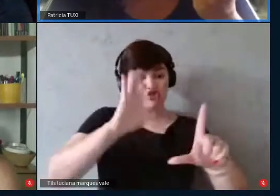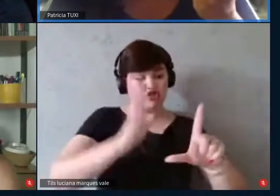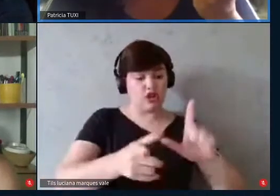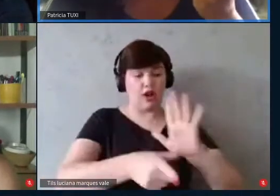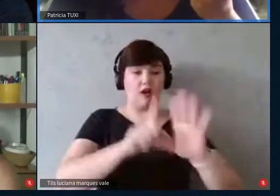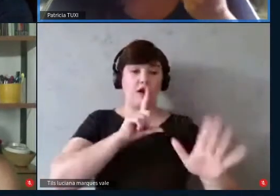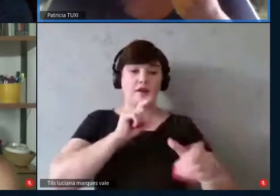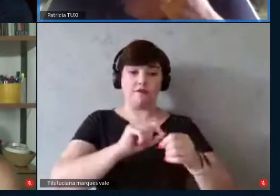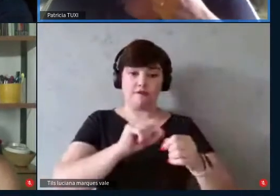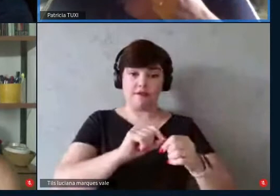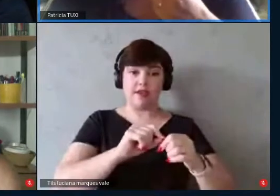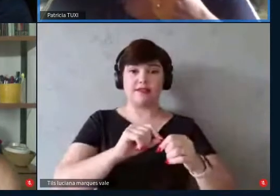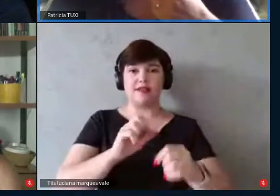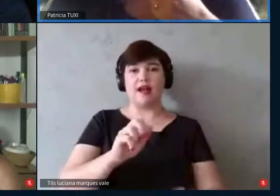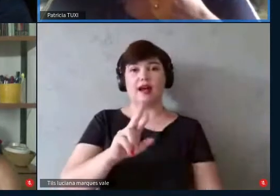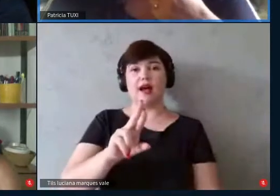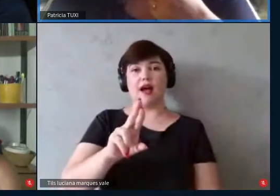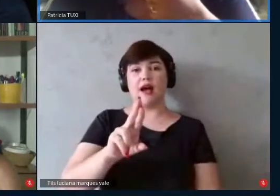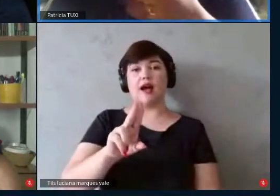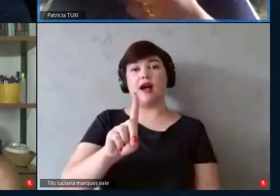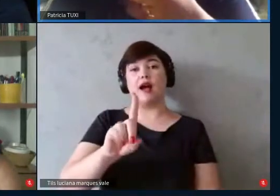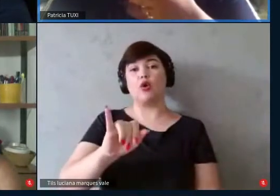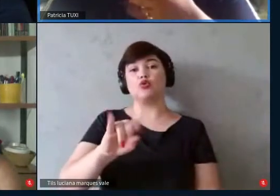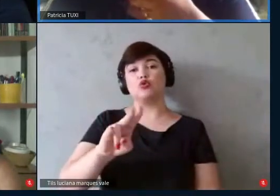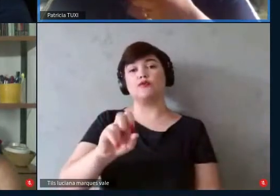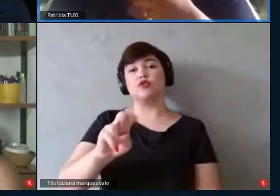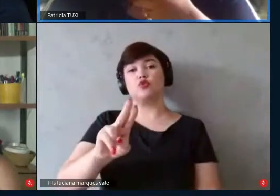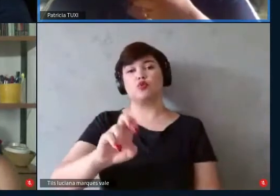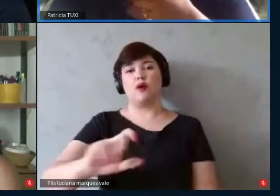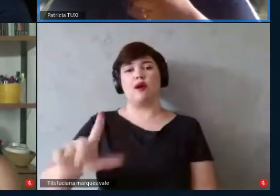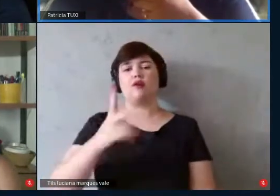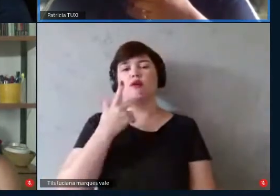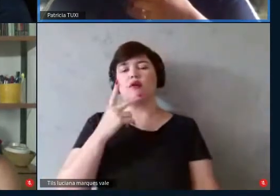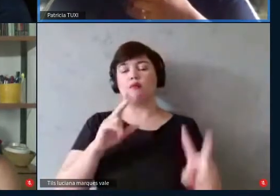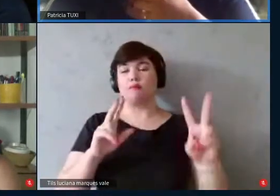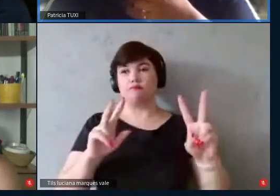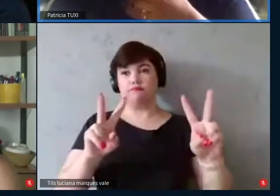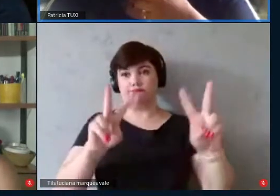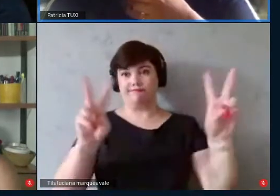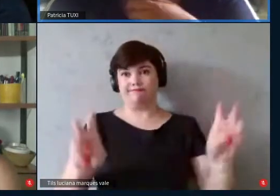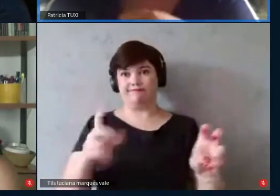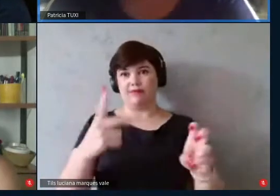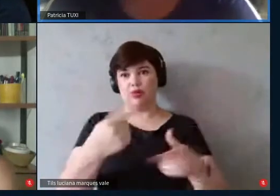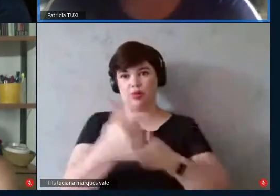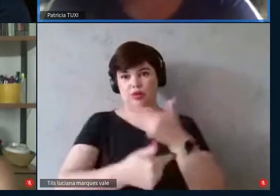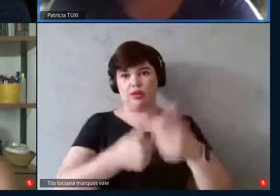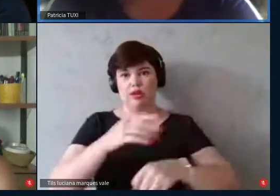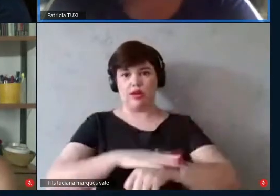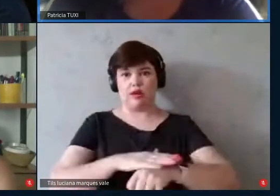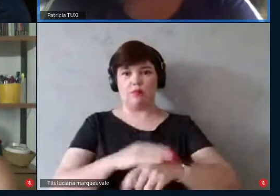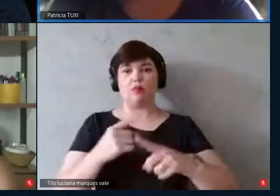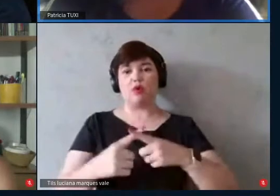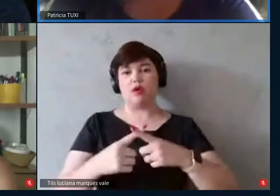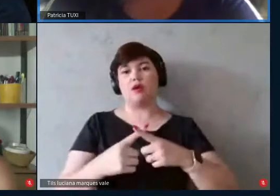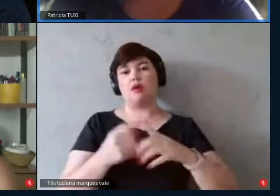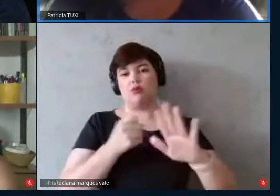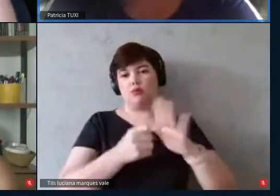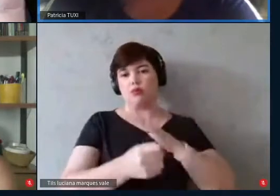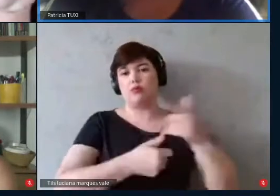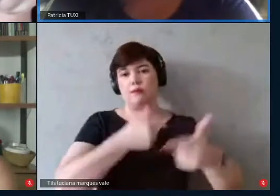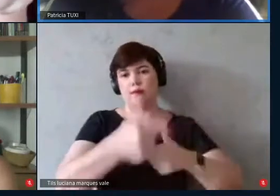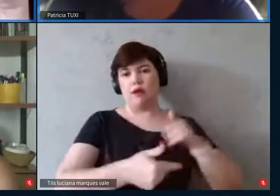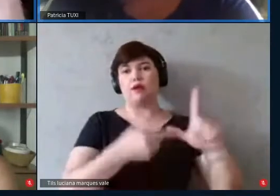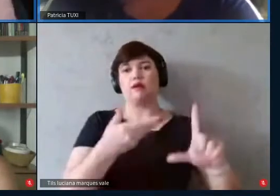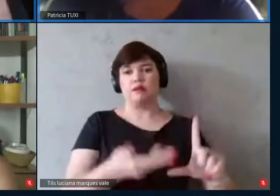feito um audiovisual. Eu vou abrir um parênteses aqui, até tomar esse tempo, Sabine, que eu atuei na TV Câmara